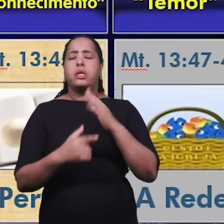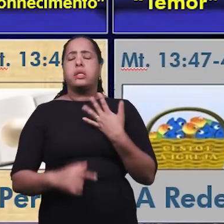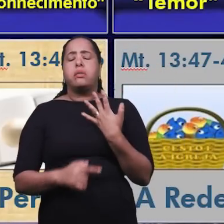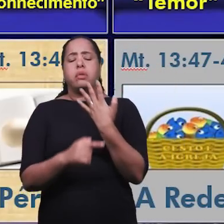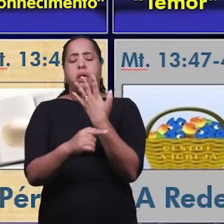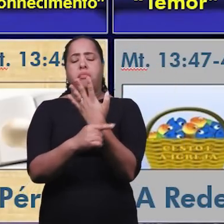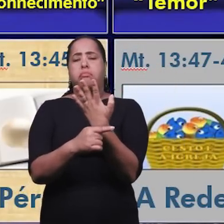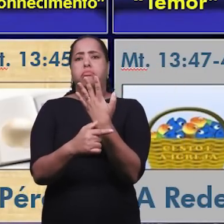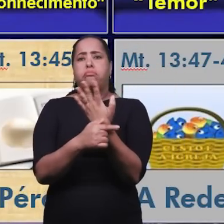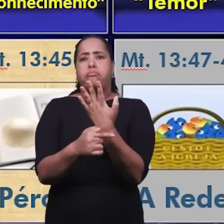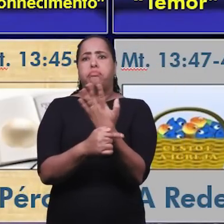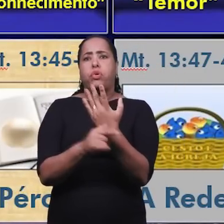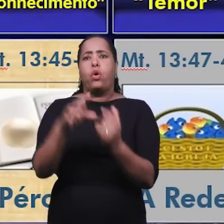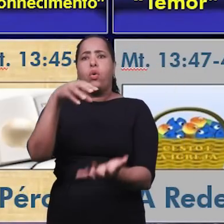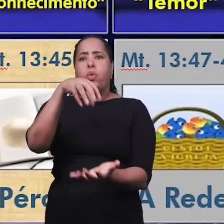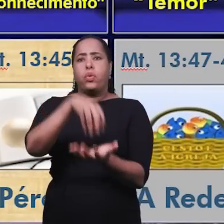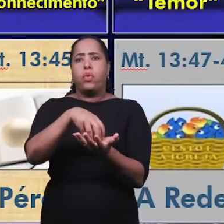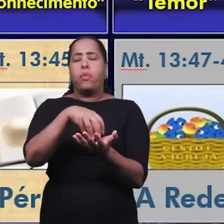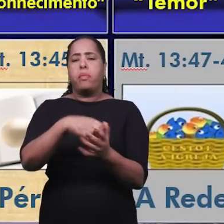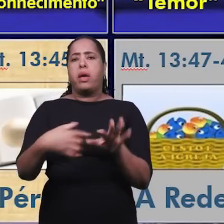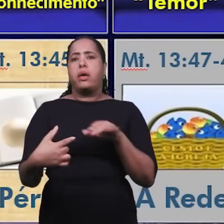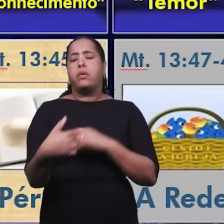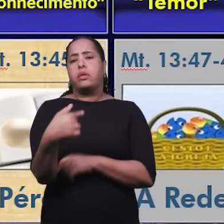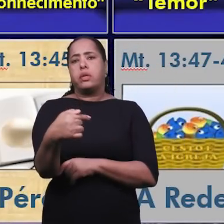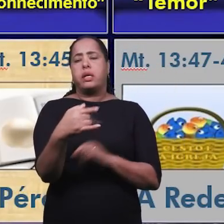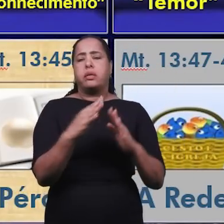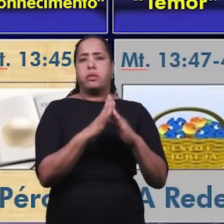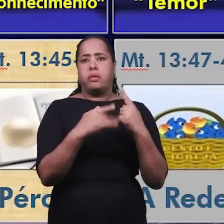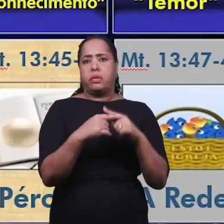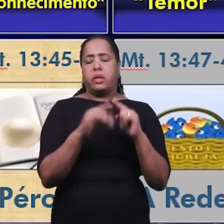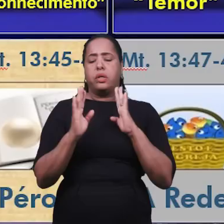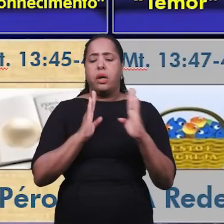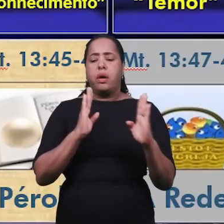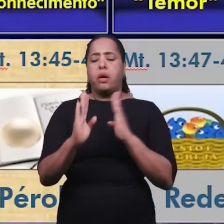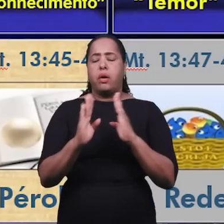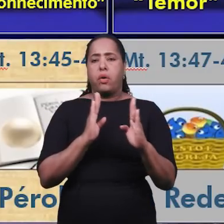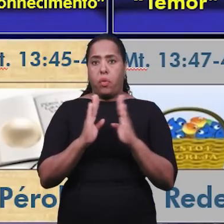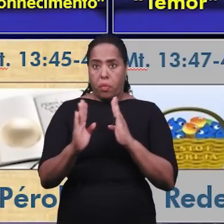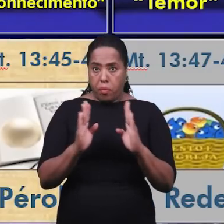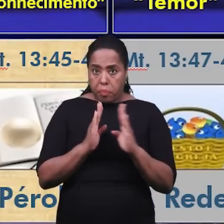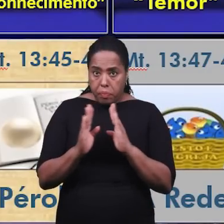está no meio das 7 igrejas. O período histórico,